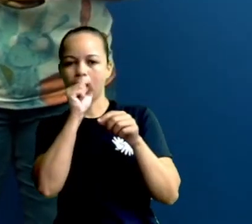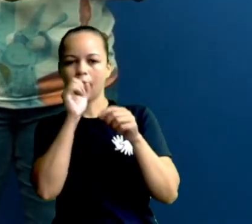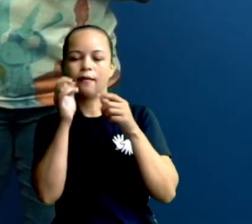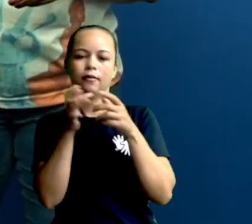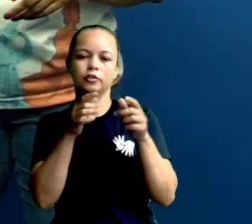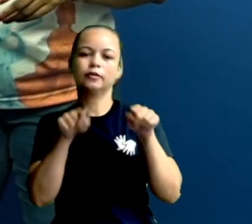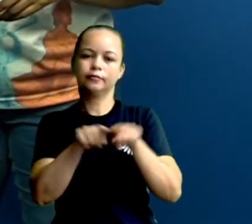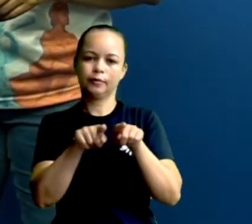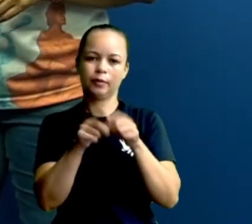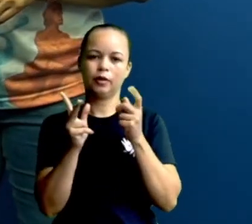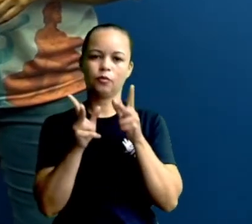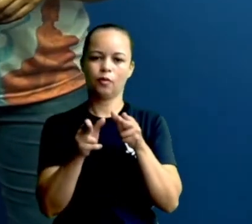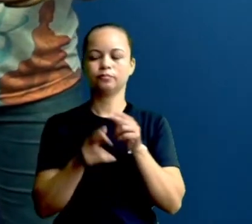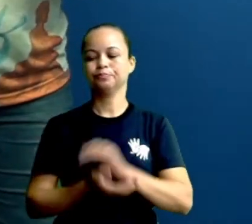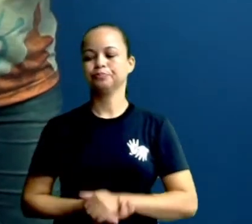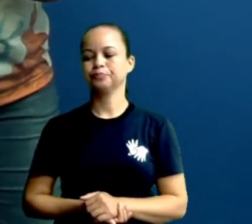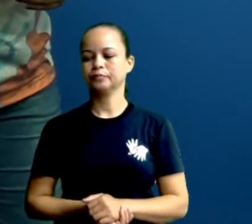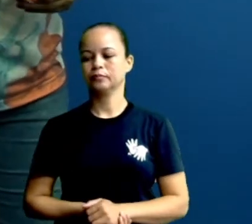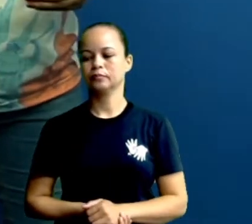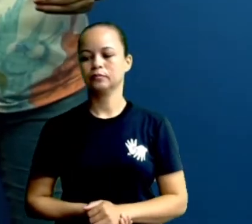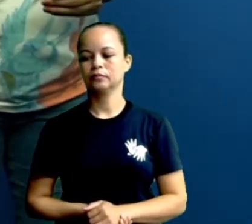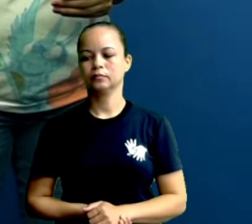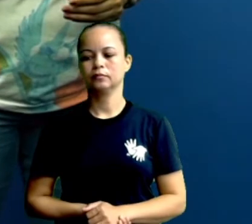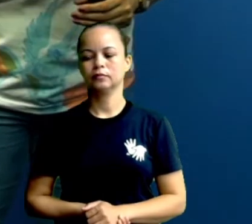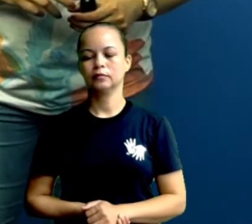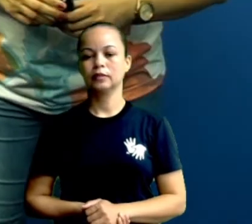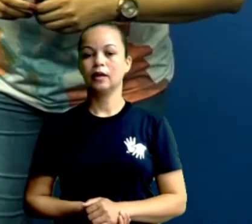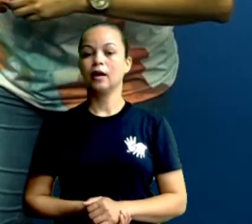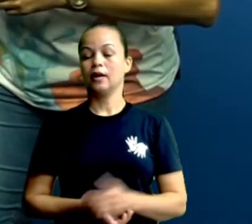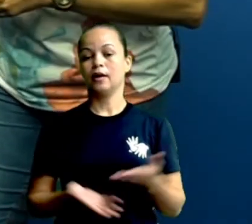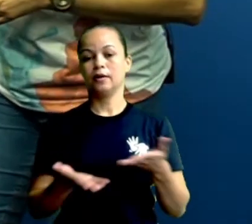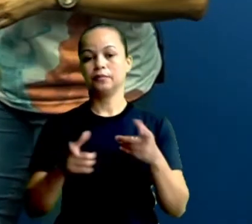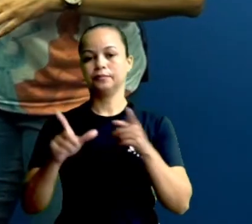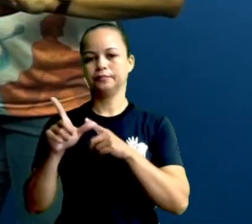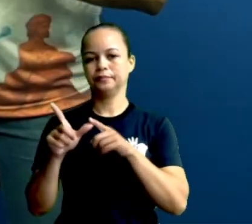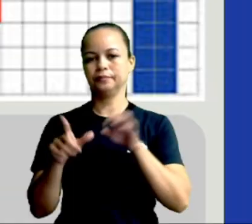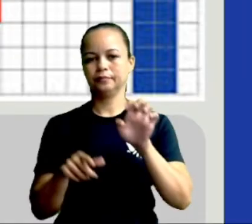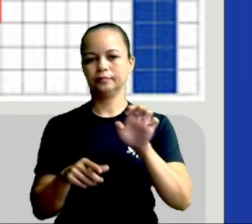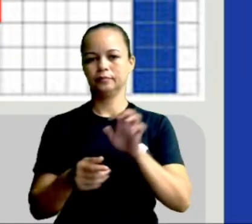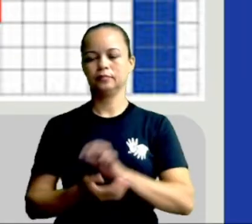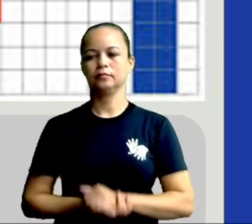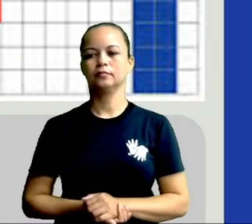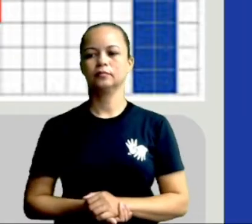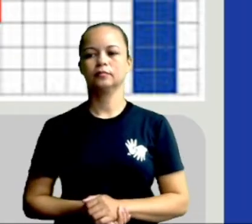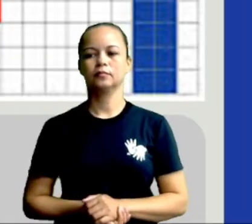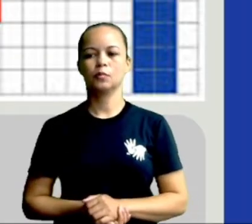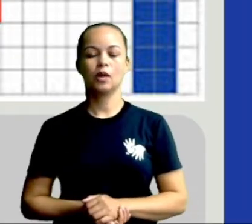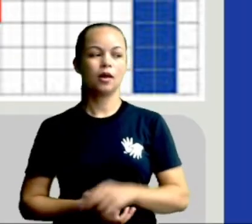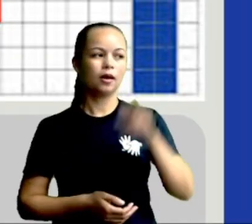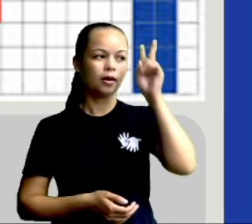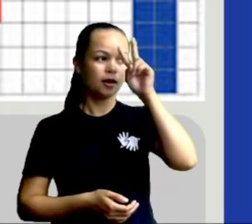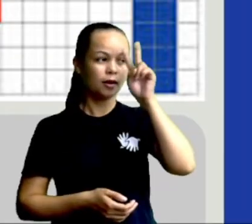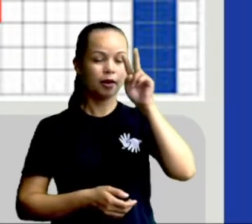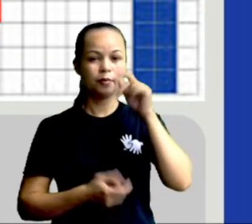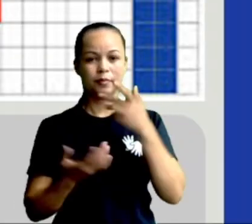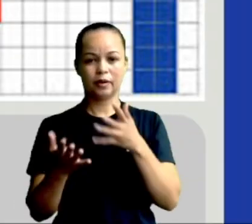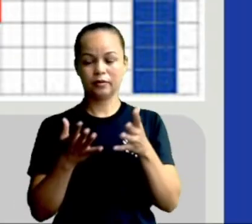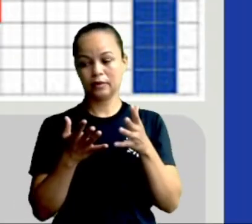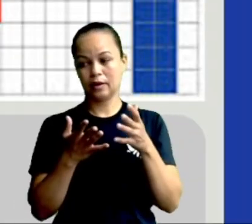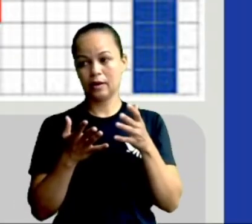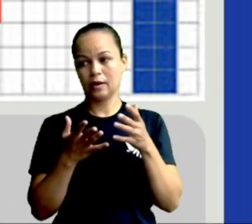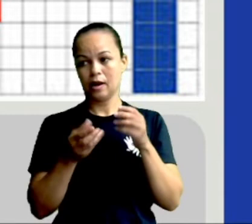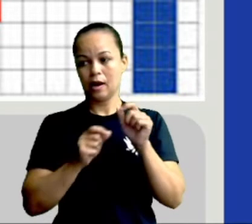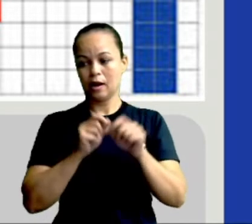mesma coisa. Ok? Então, vamos lá para a letra E. Lendo aí a afirmação, apesar de